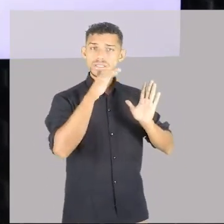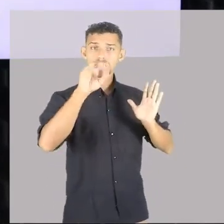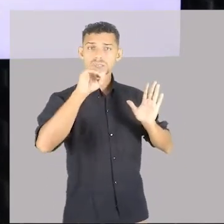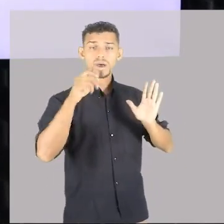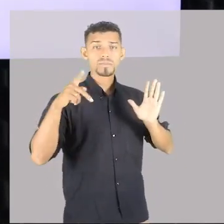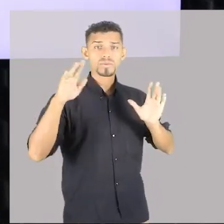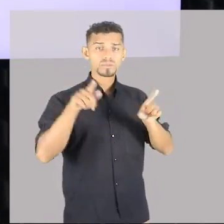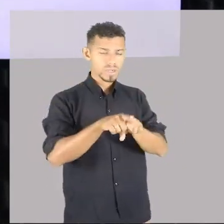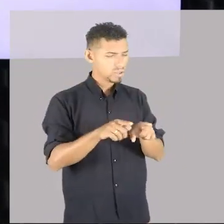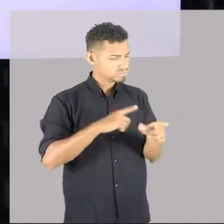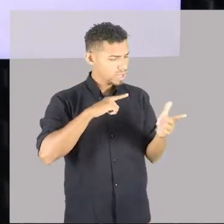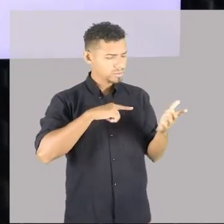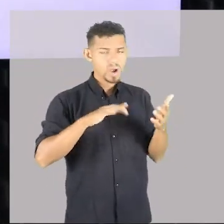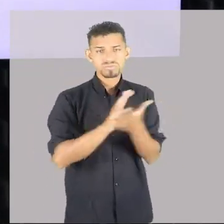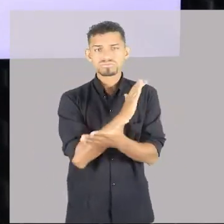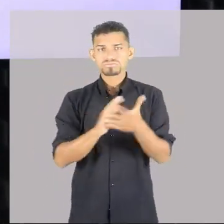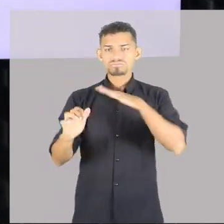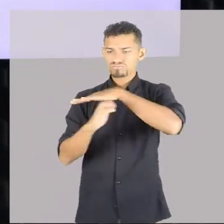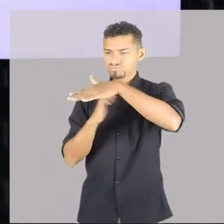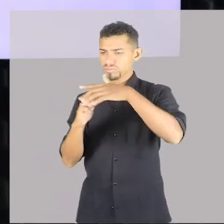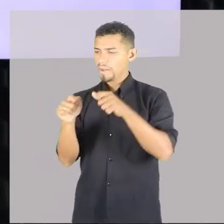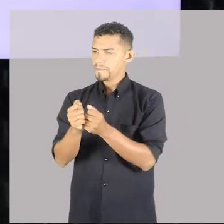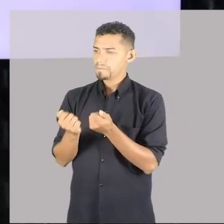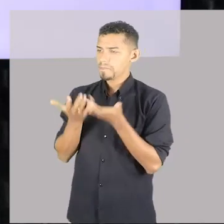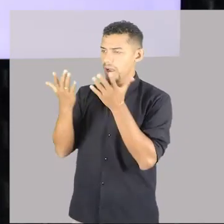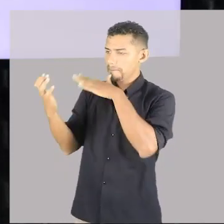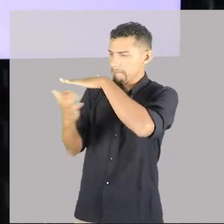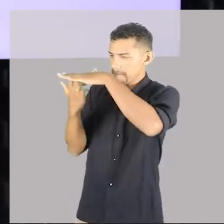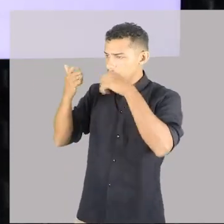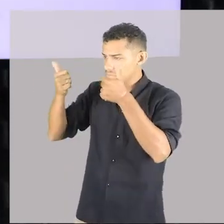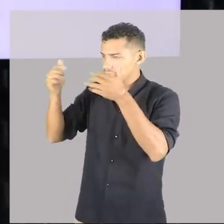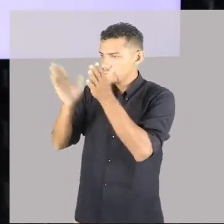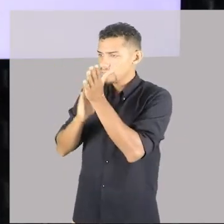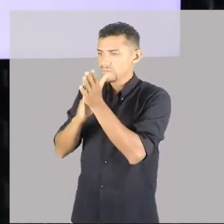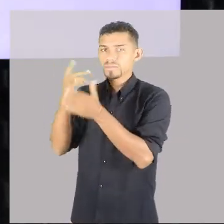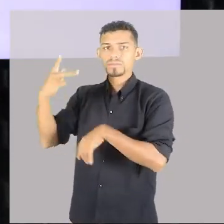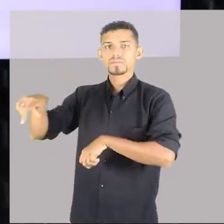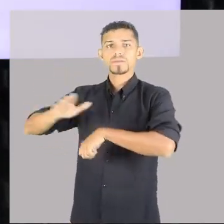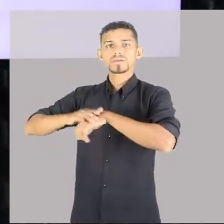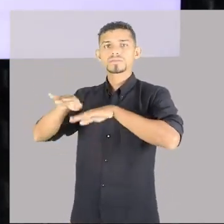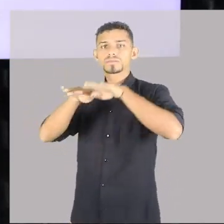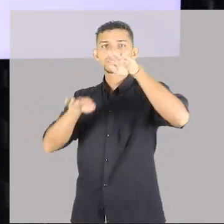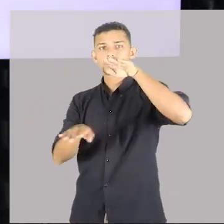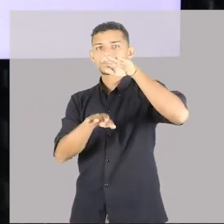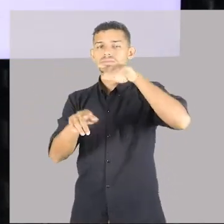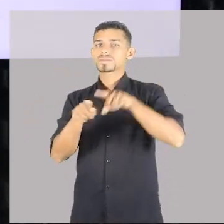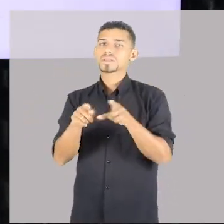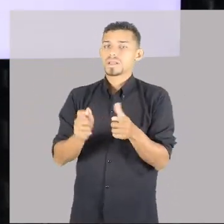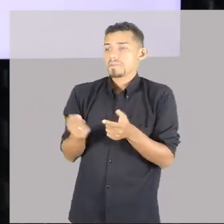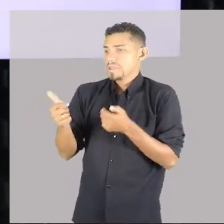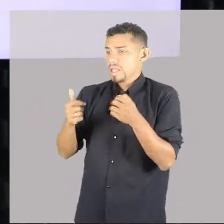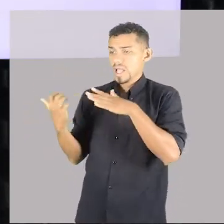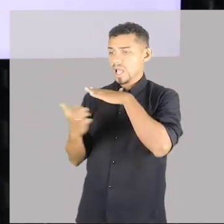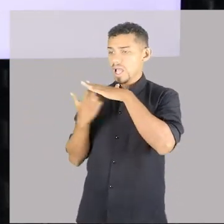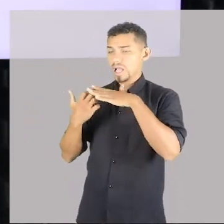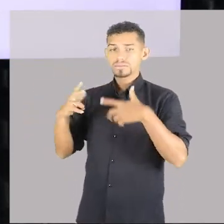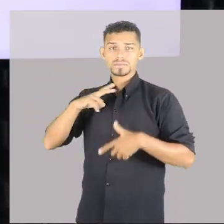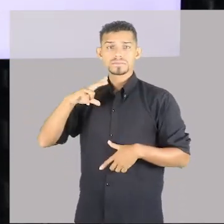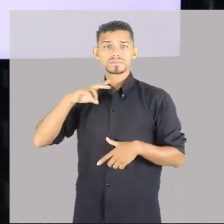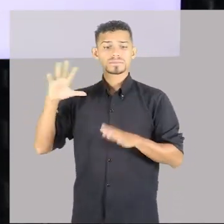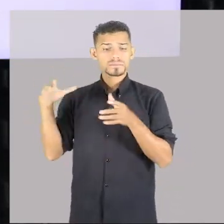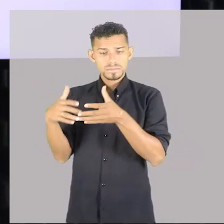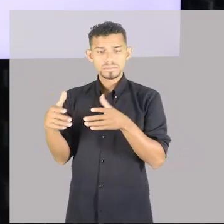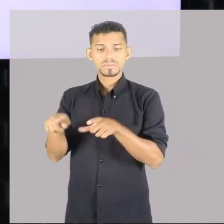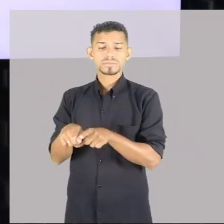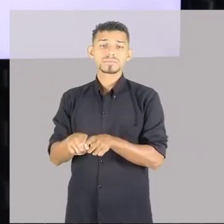alguns casos, algumas empresas serão privilegiadas em razão da sua desigualdade. Por exemplo, as pequenas empresas, as empresas de